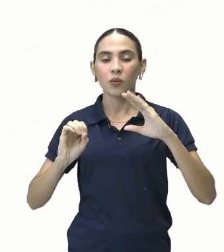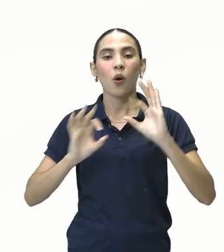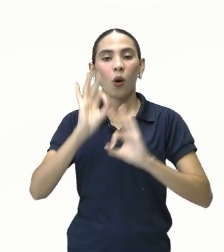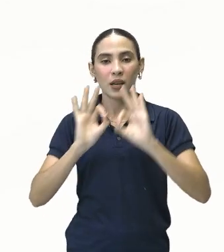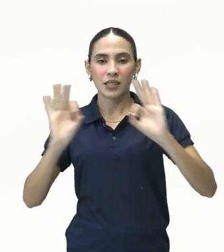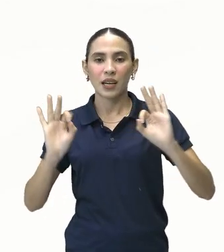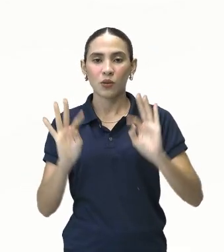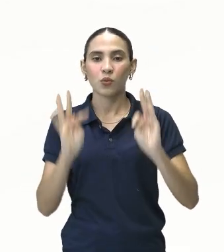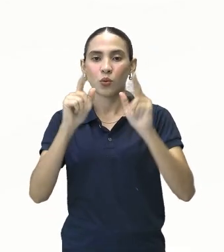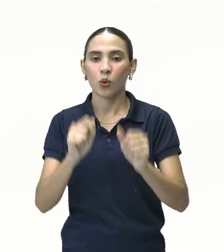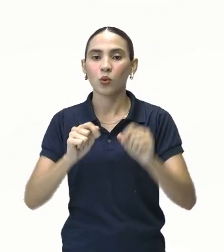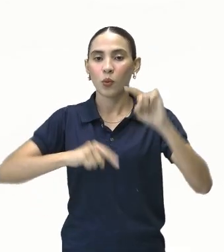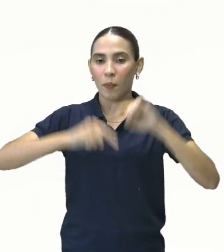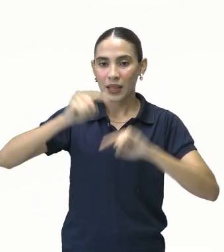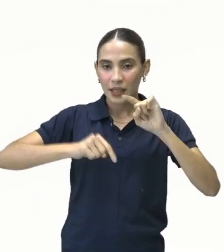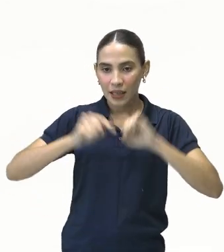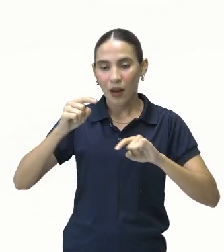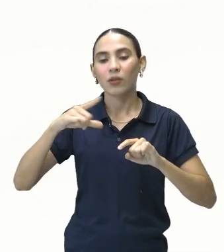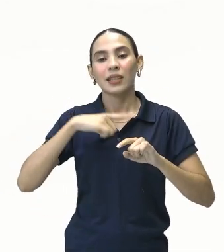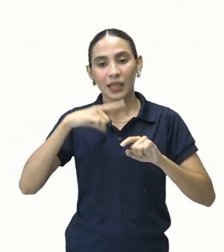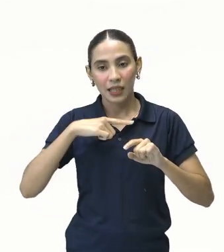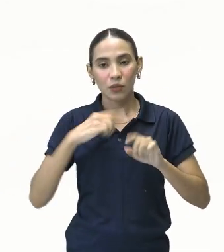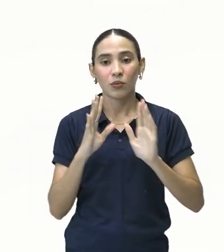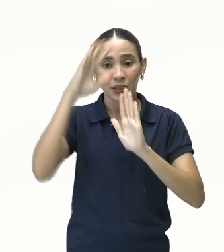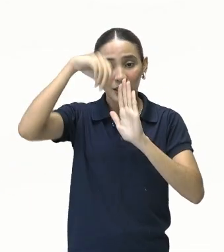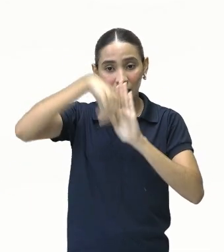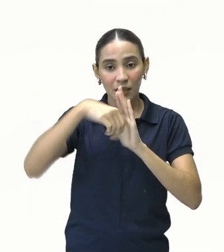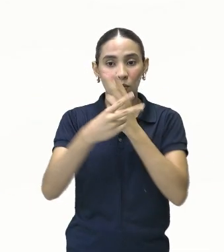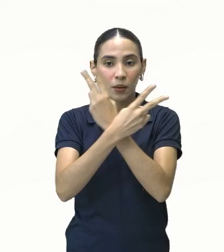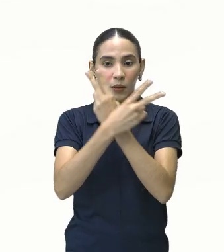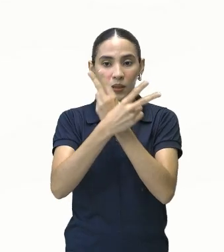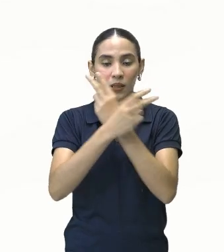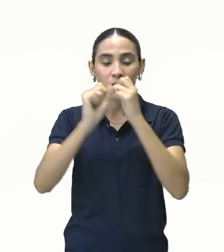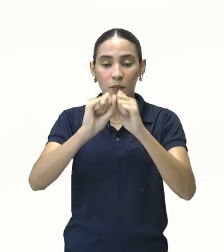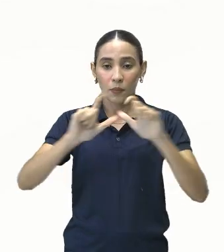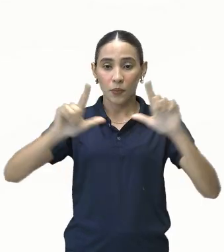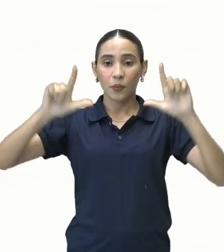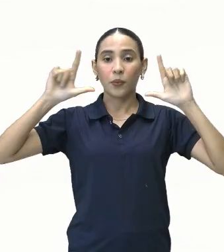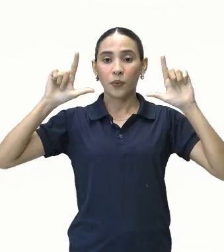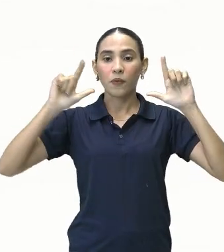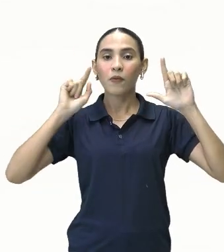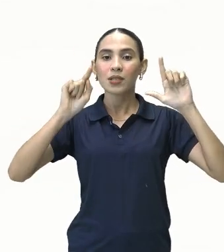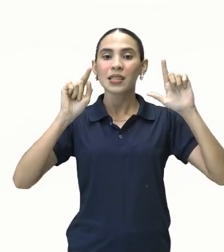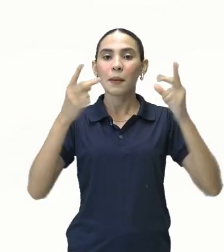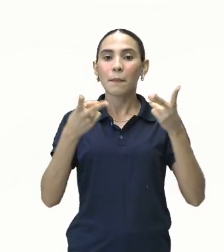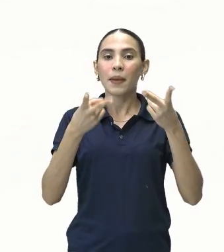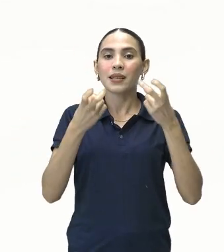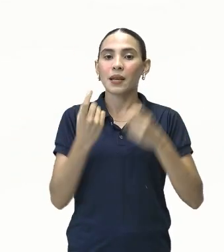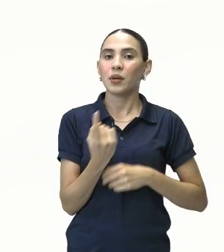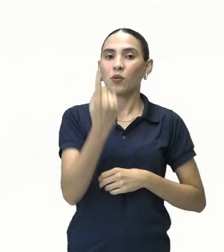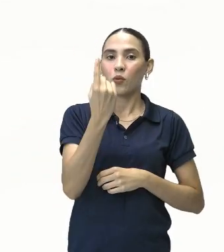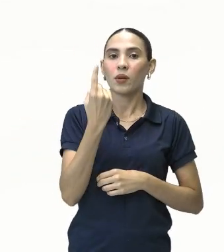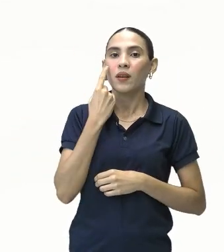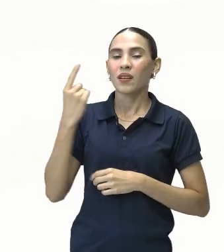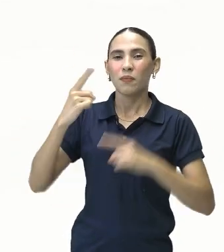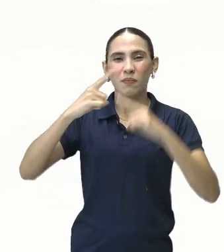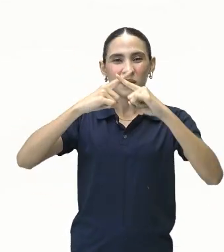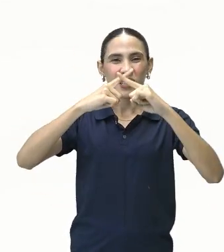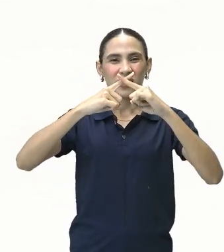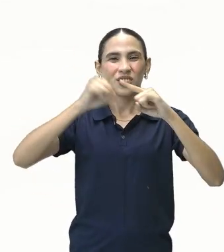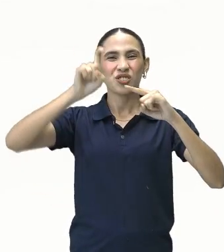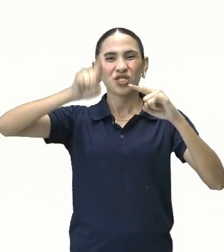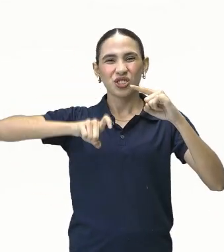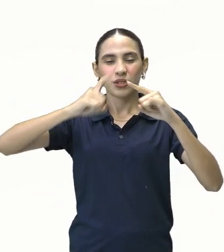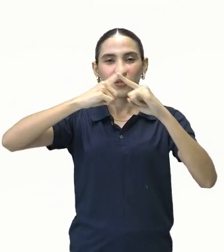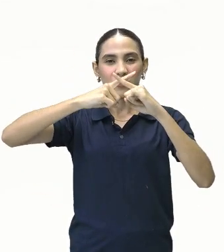material, incluindo o cromossomo. Quando a gente amplia um cromossomo, a gente vê essa estrutura, olha, que parece um X, tá